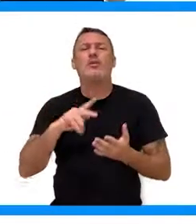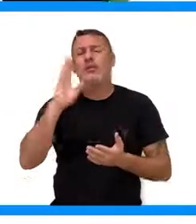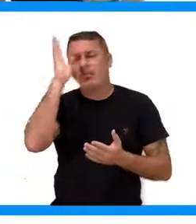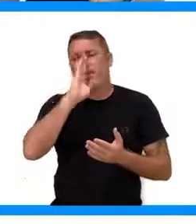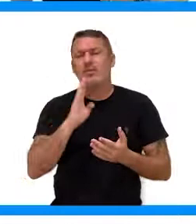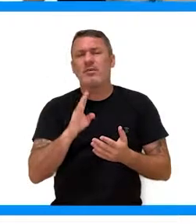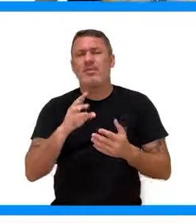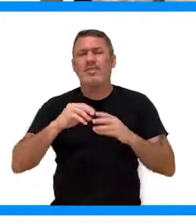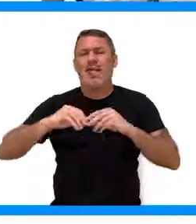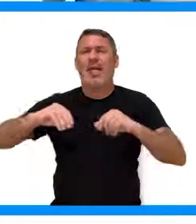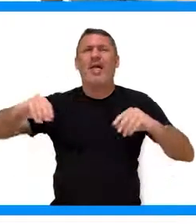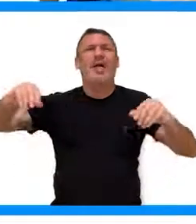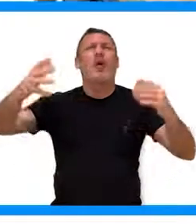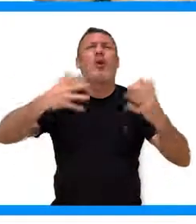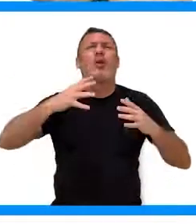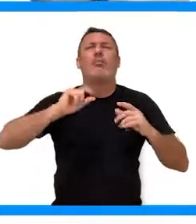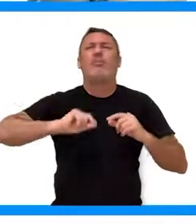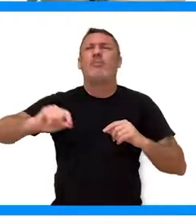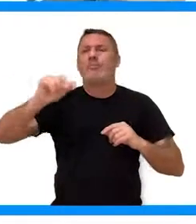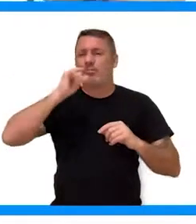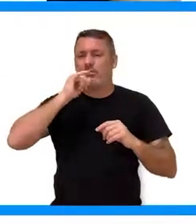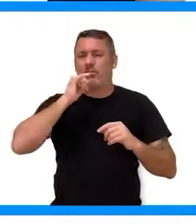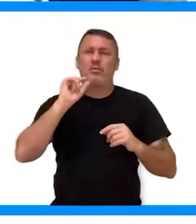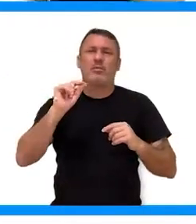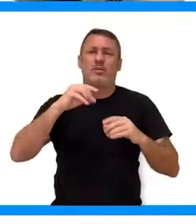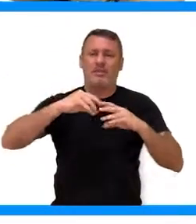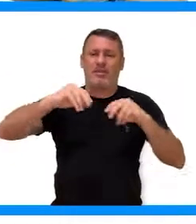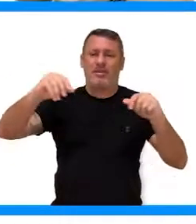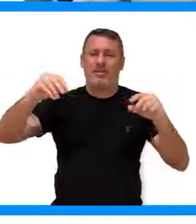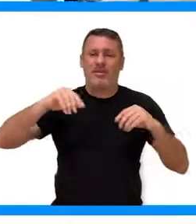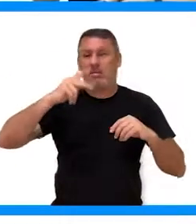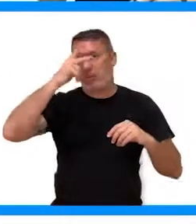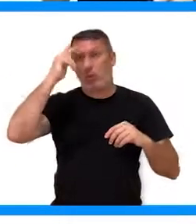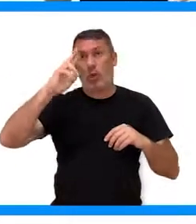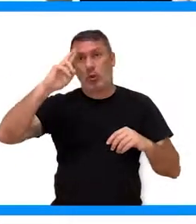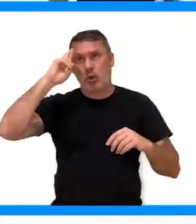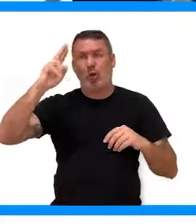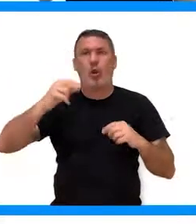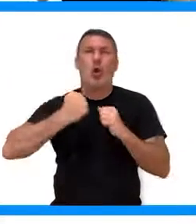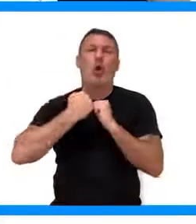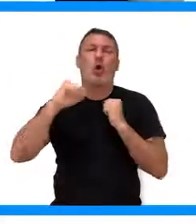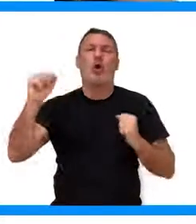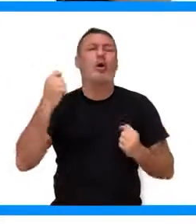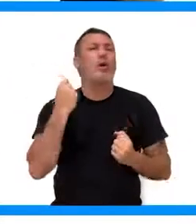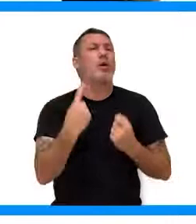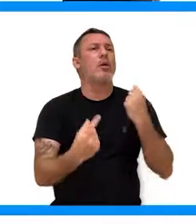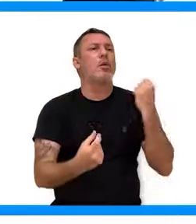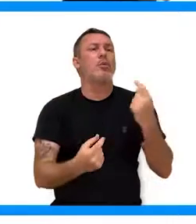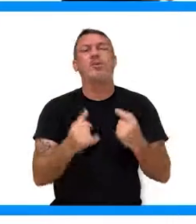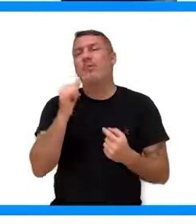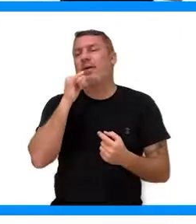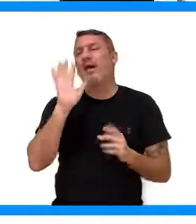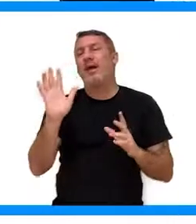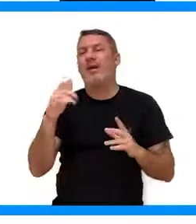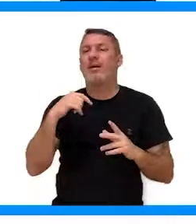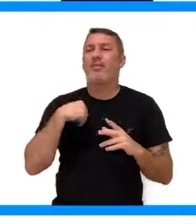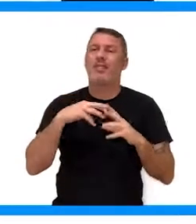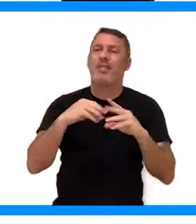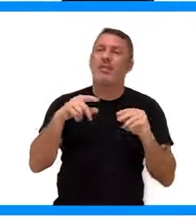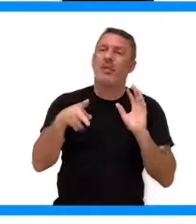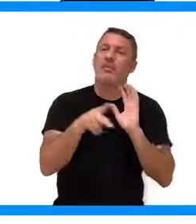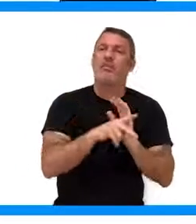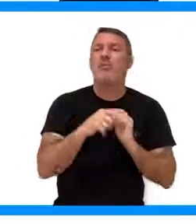característica atual de concentração de terras, onde, por exemplo, muitos justificam como essas terras eu herdei